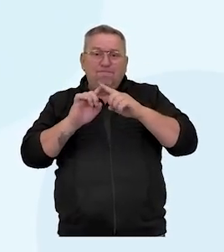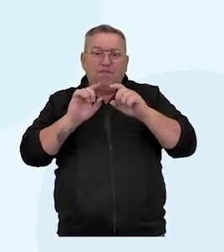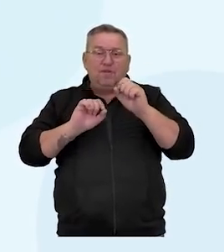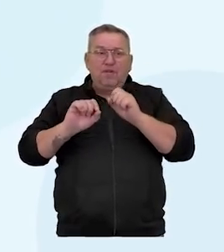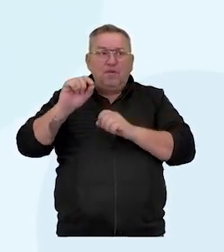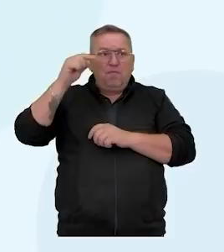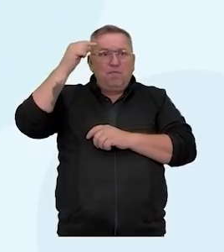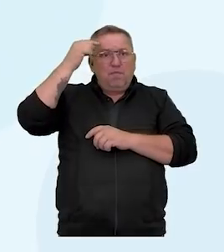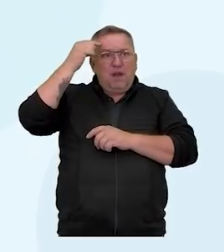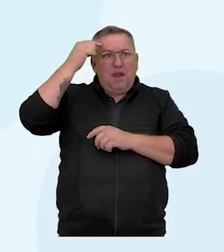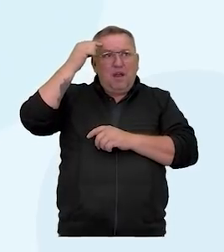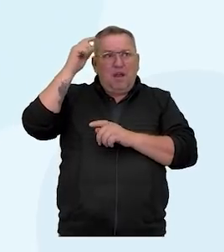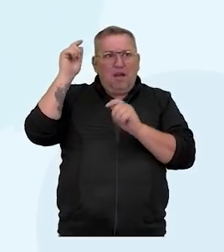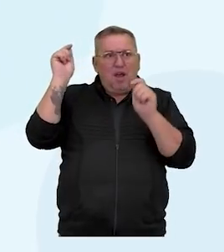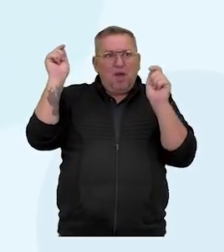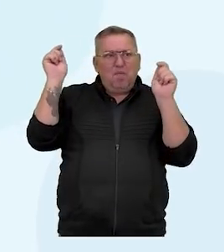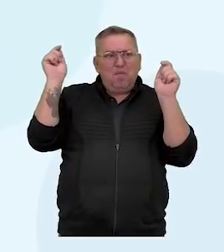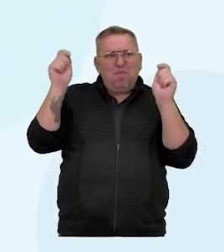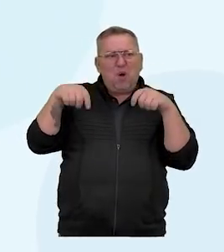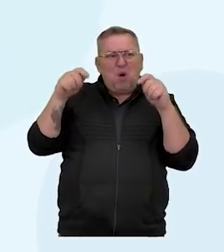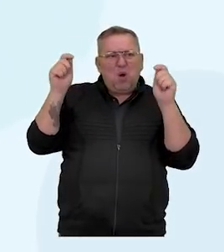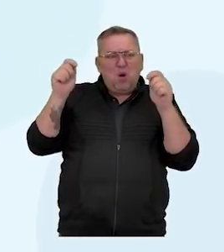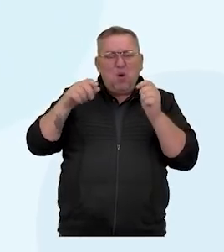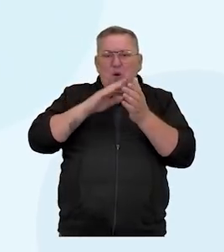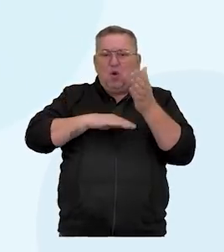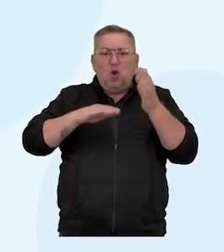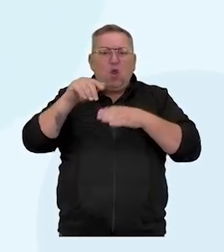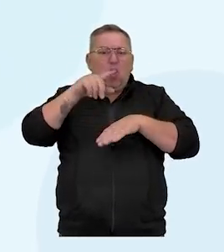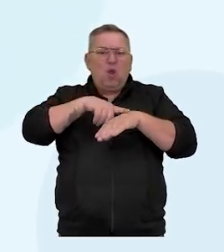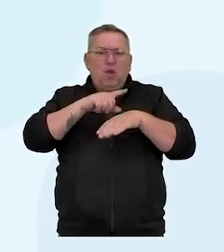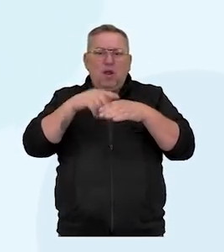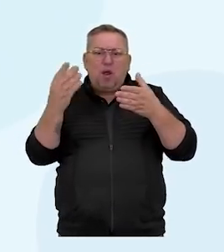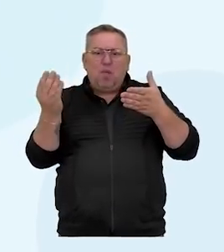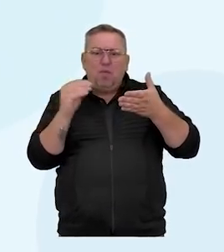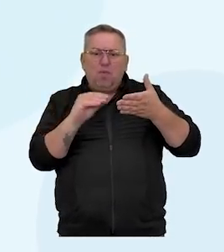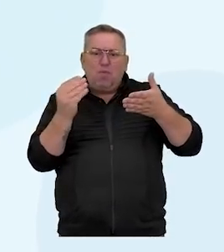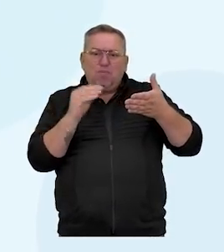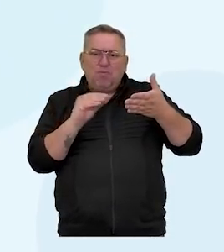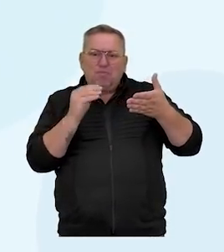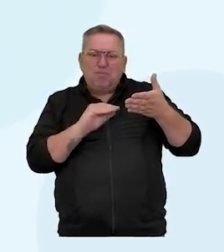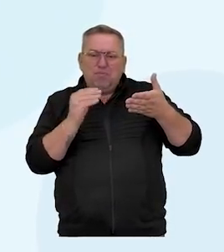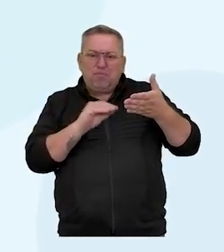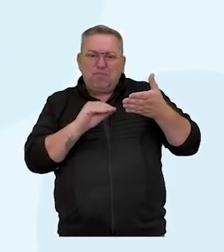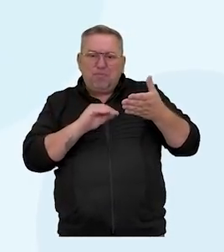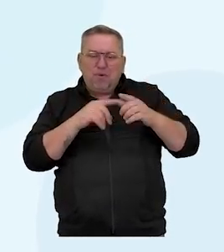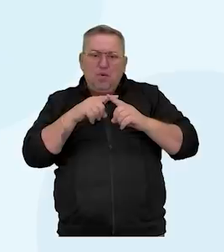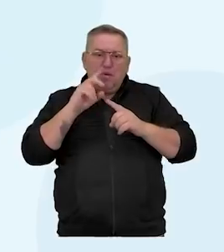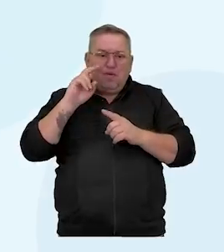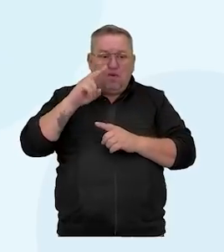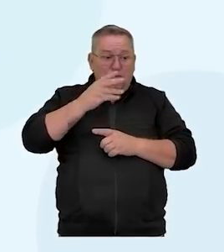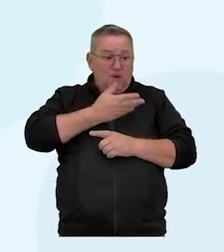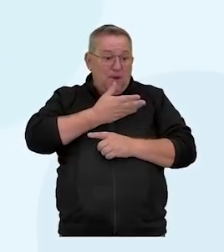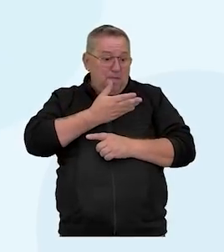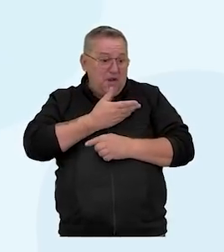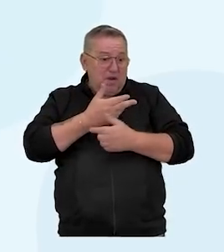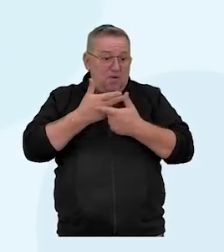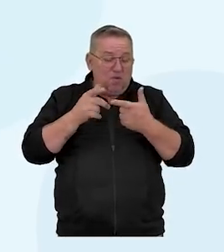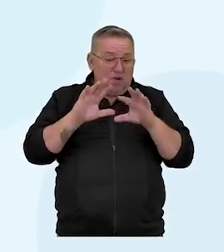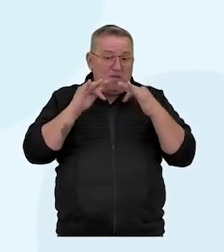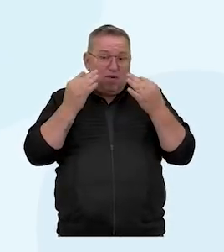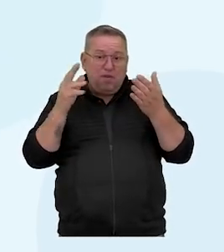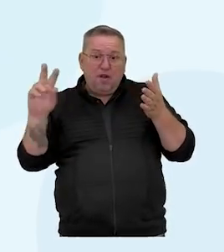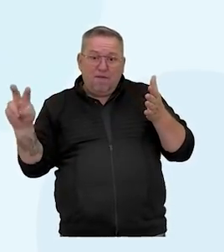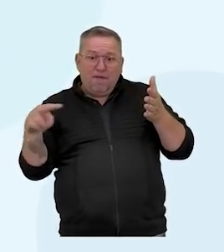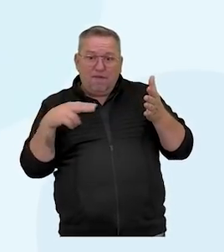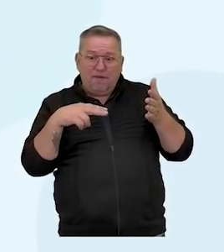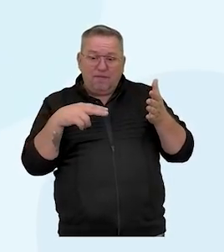de que podemos e devemos o tempo inteiro expor o que estamos fazendo, porque isso nos empodera de alguma forma, né?